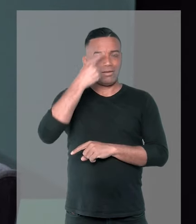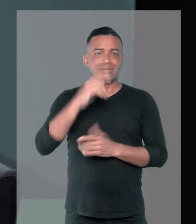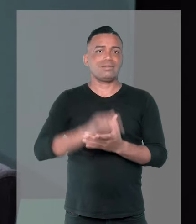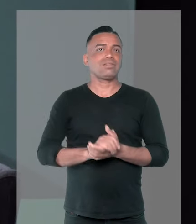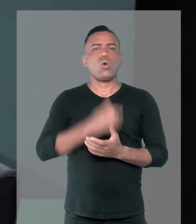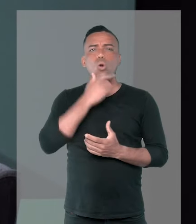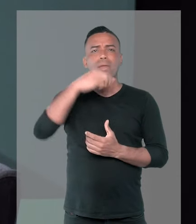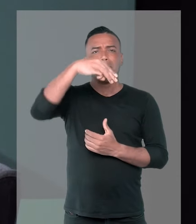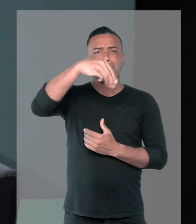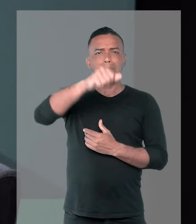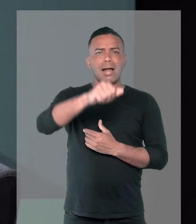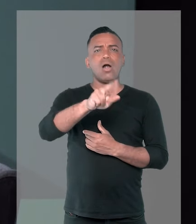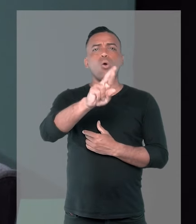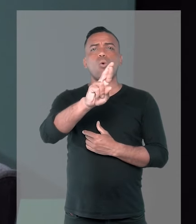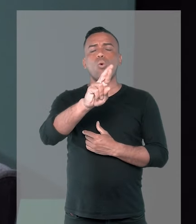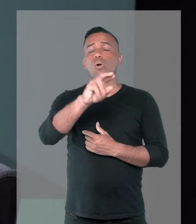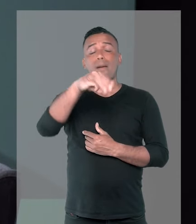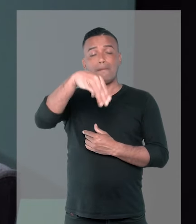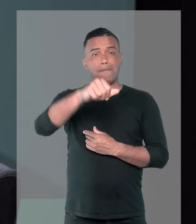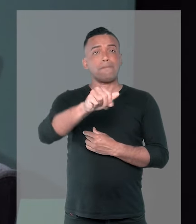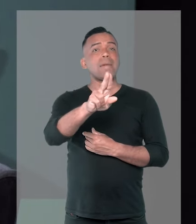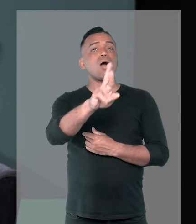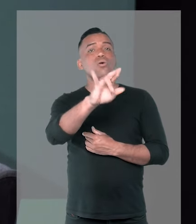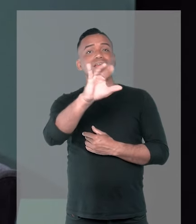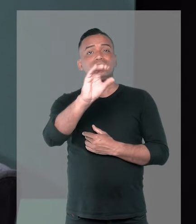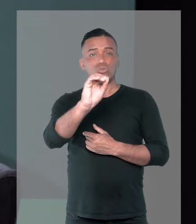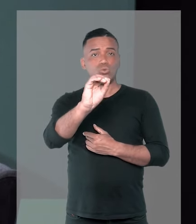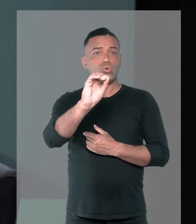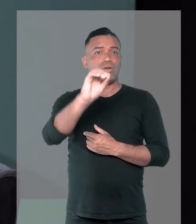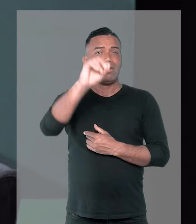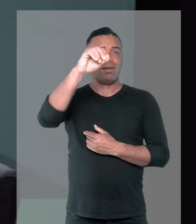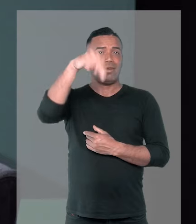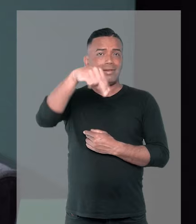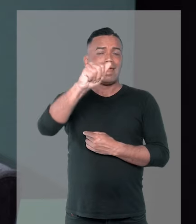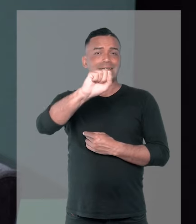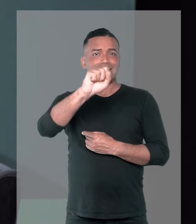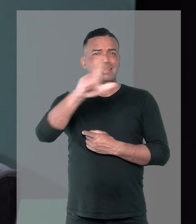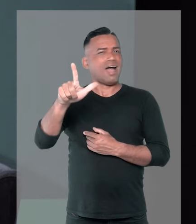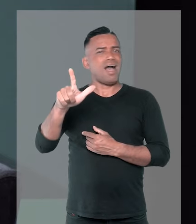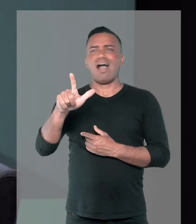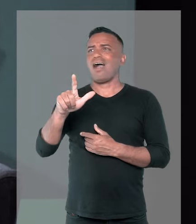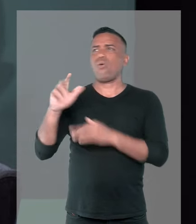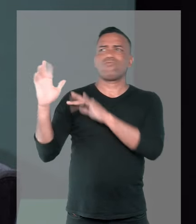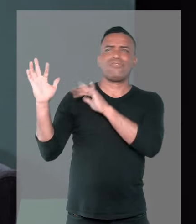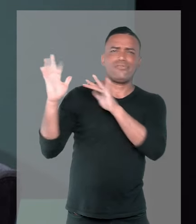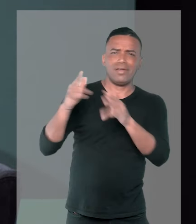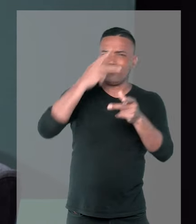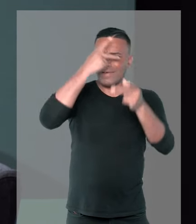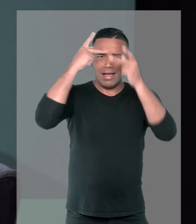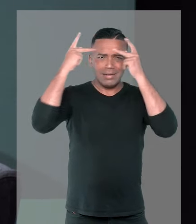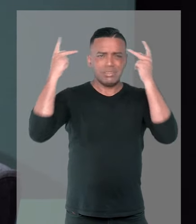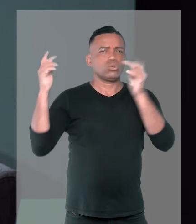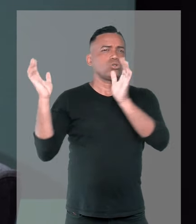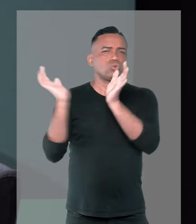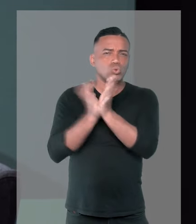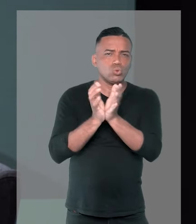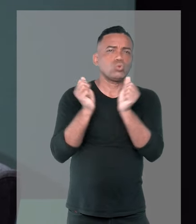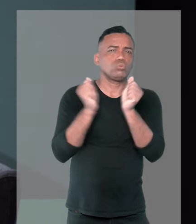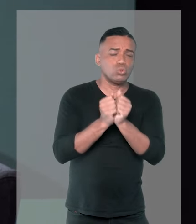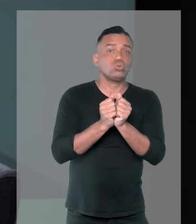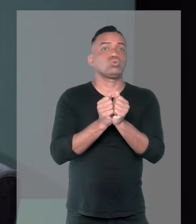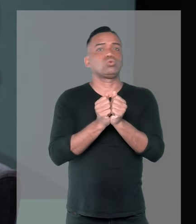eh com a corte dele então ele trouxe geógrafos pintores Orquestra de c assim por diante e tudo que vocês podem imaginar que uma